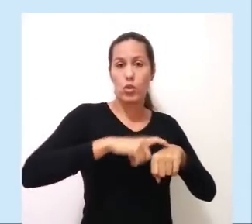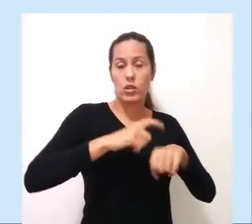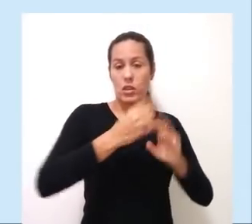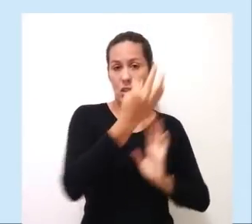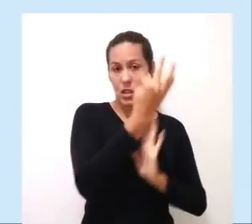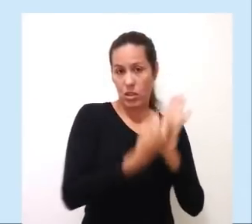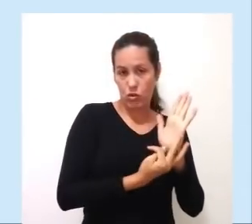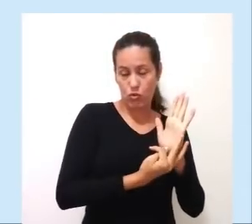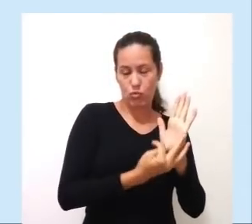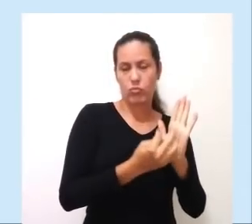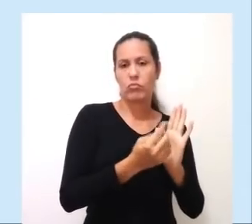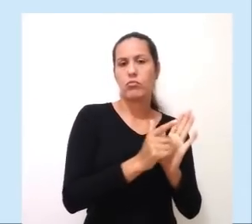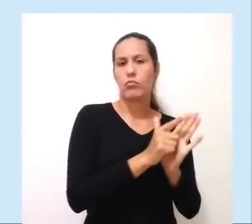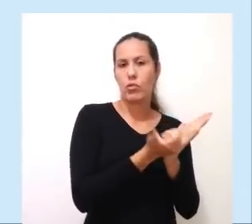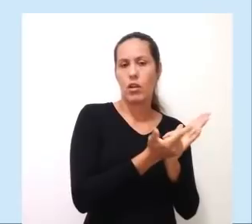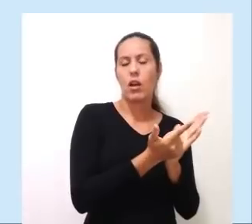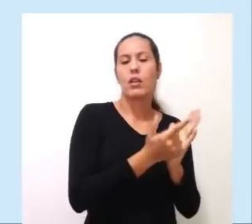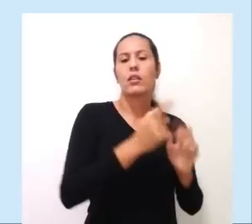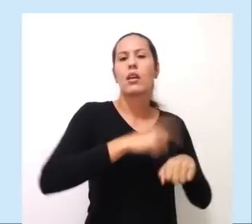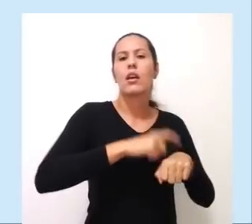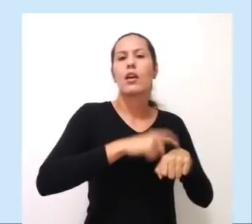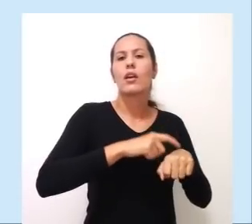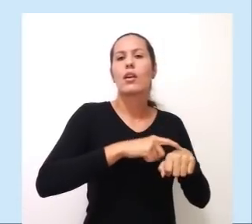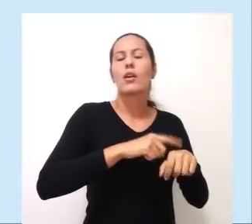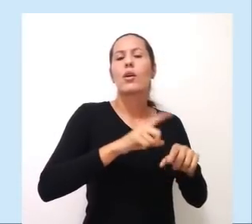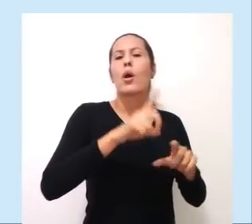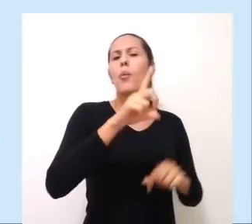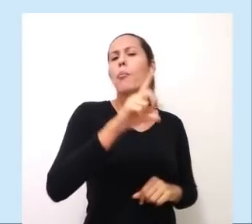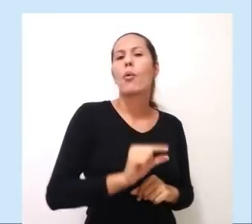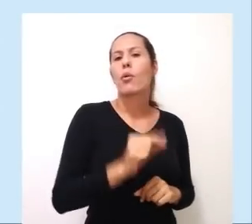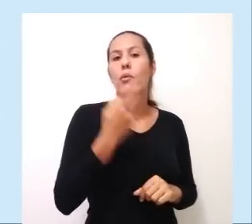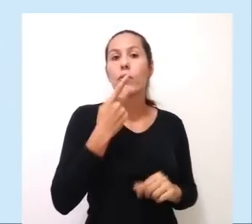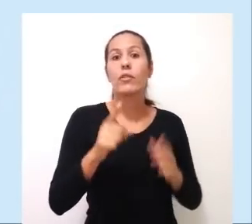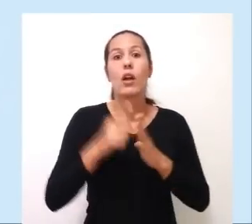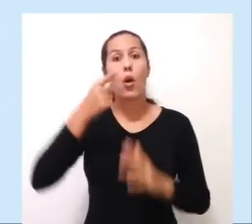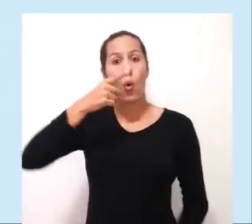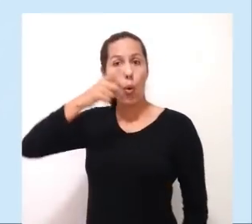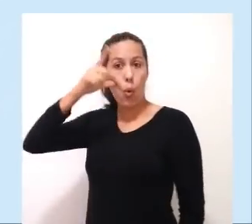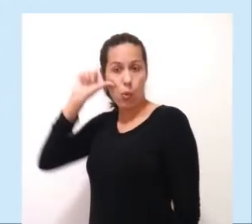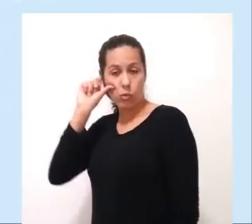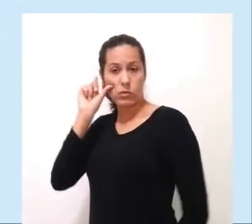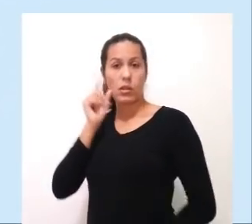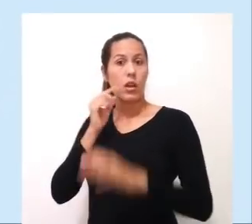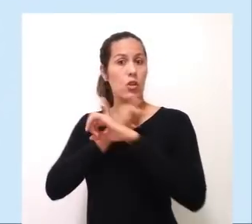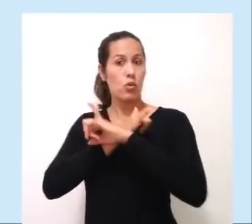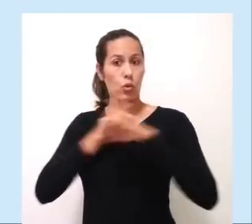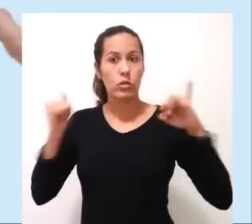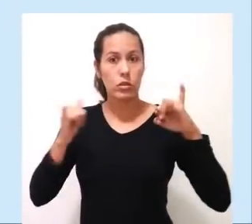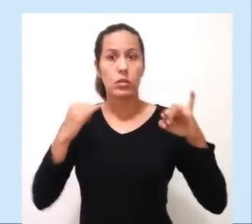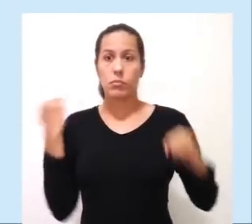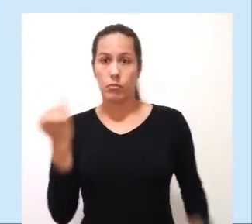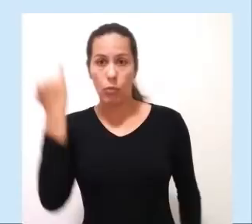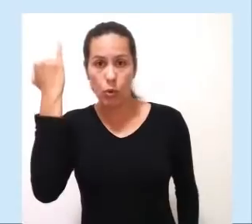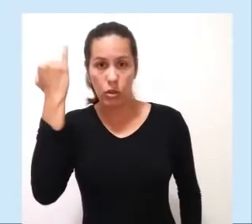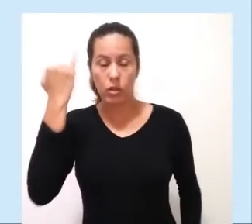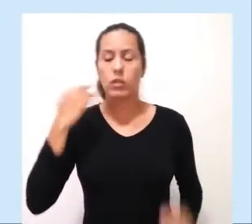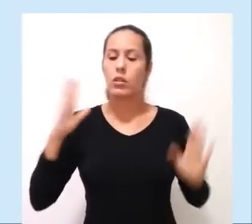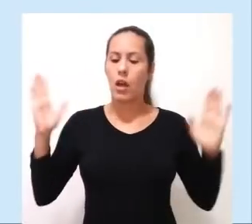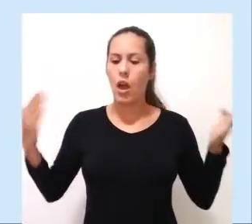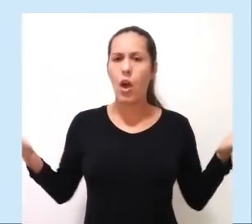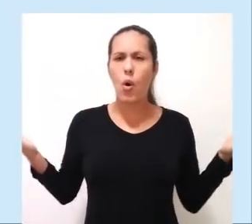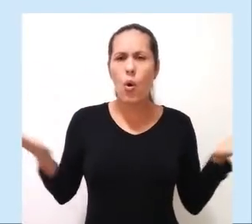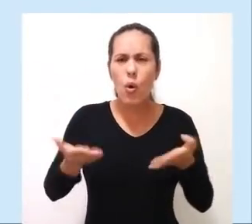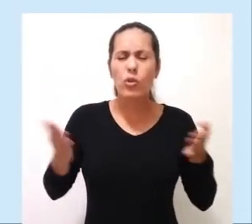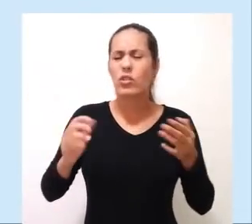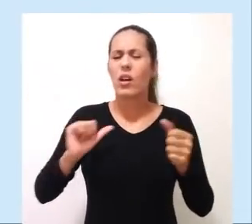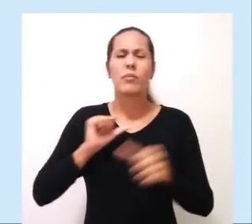jornalístico tem pouca duração. Aí, por que pouca duração? Porque algo que foi notícia ontem pode deixar